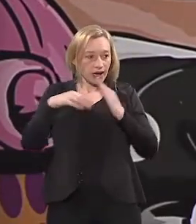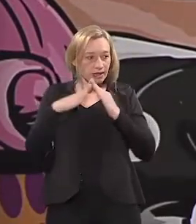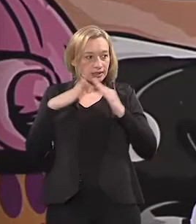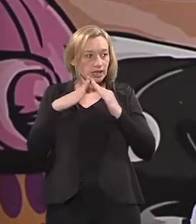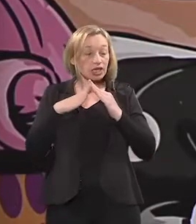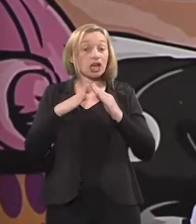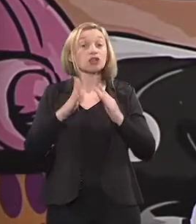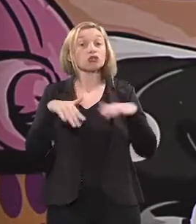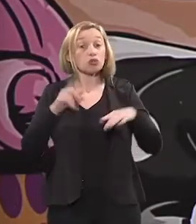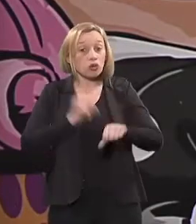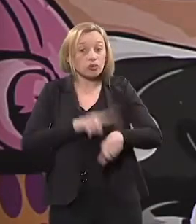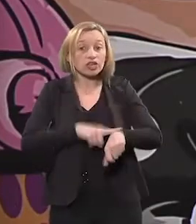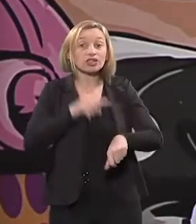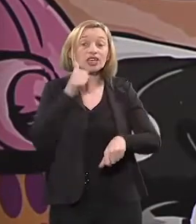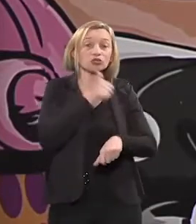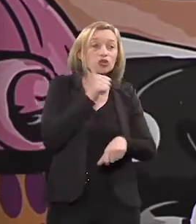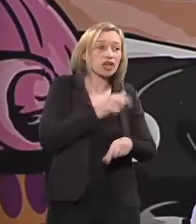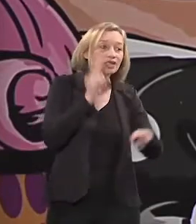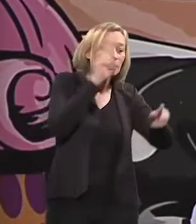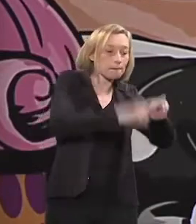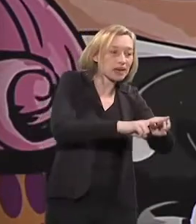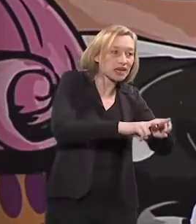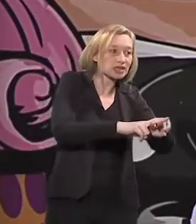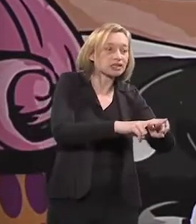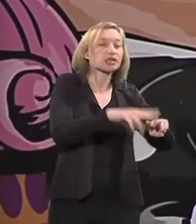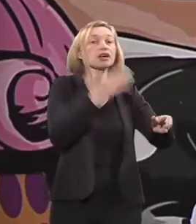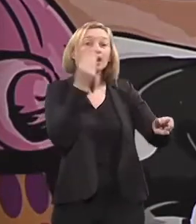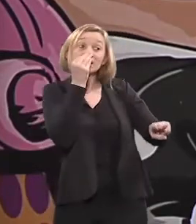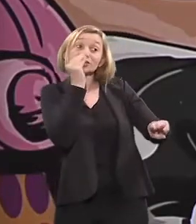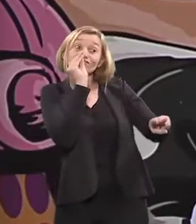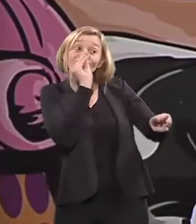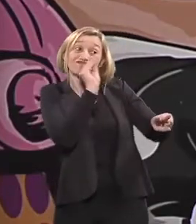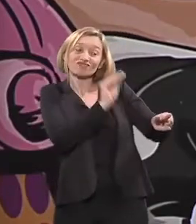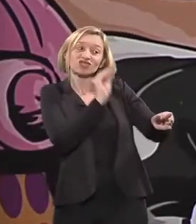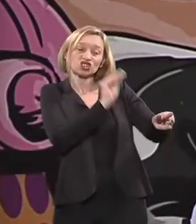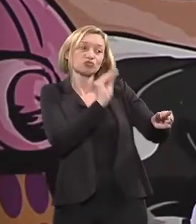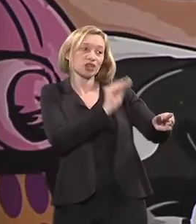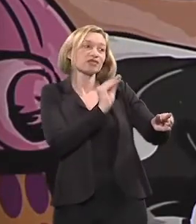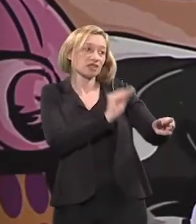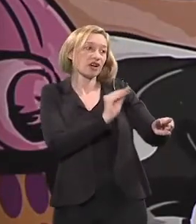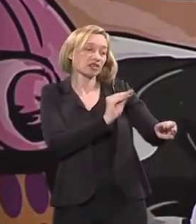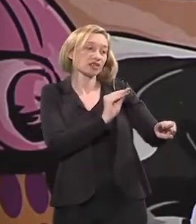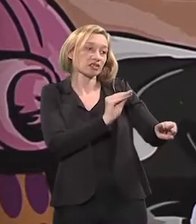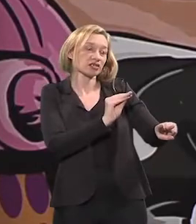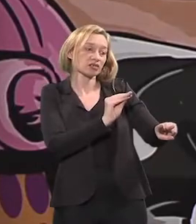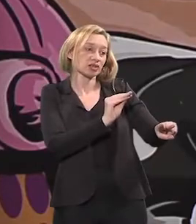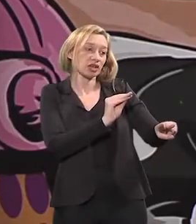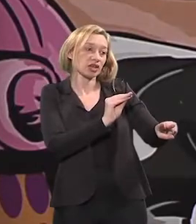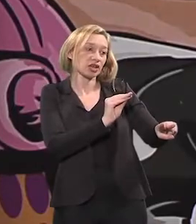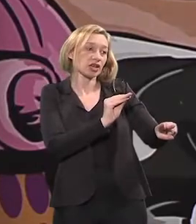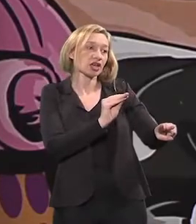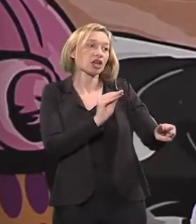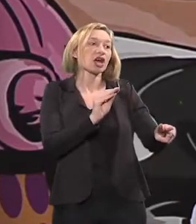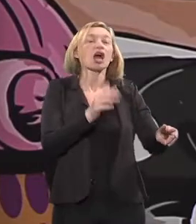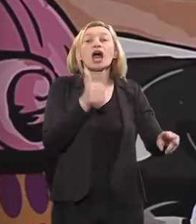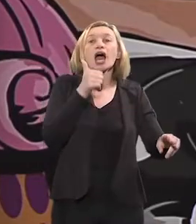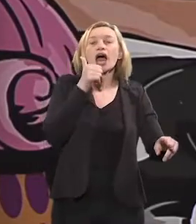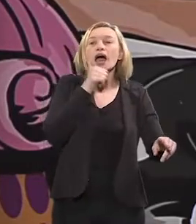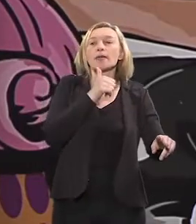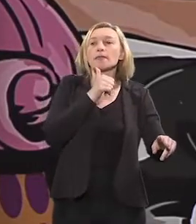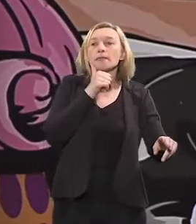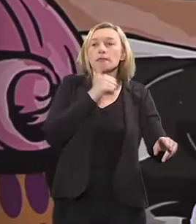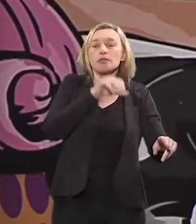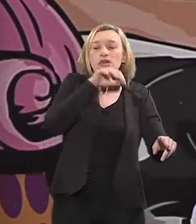crianças sofrem um abandono, elas são retiradas das mães, e as mães não têm conhecimento de onde essas